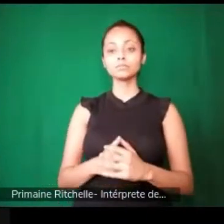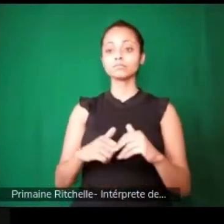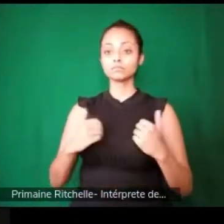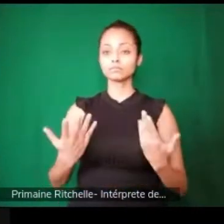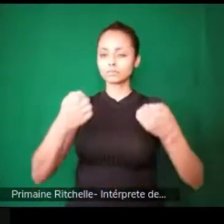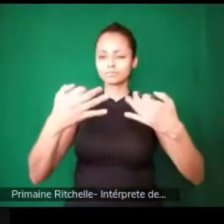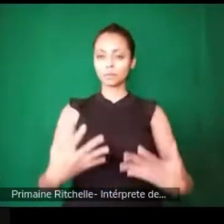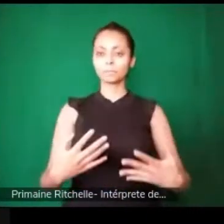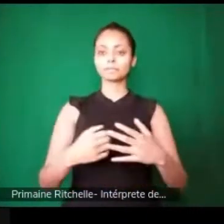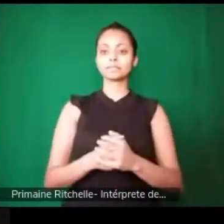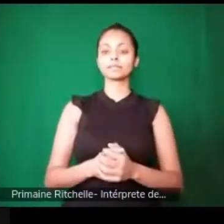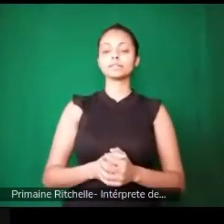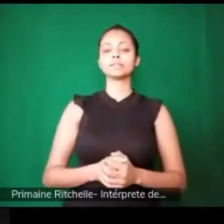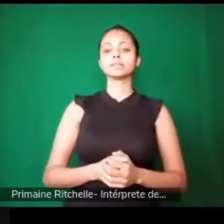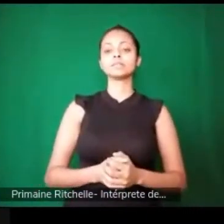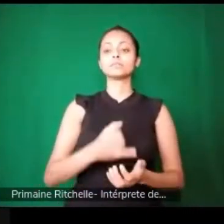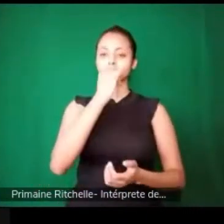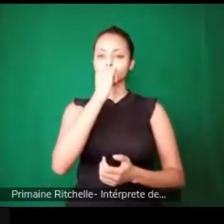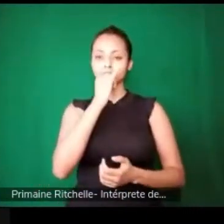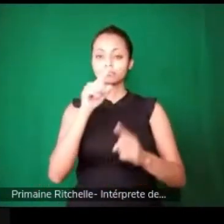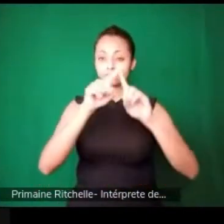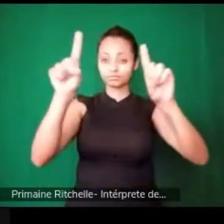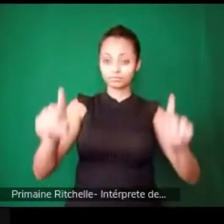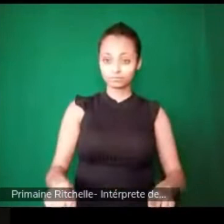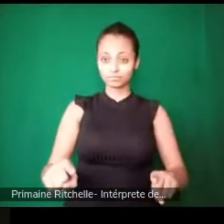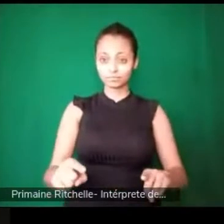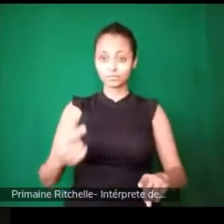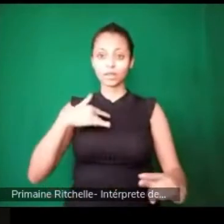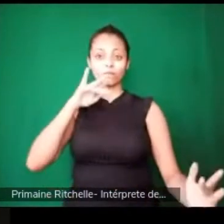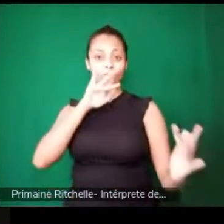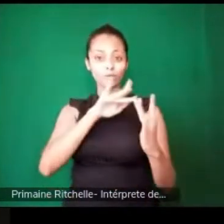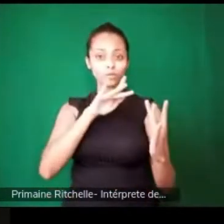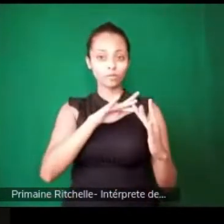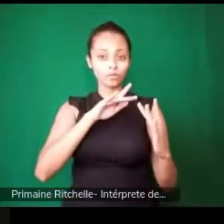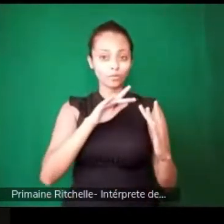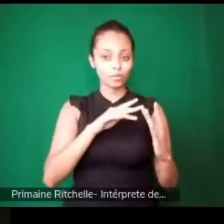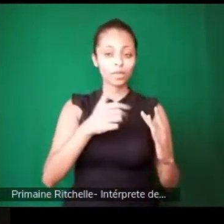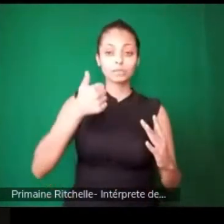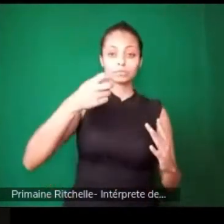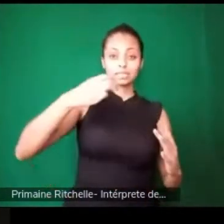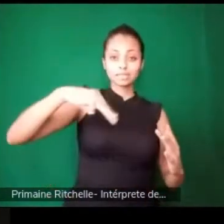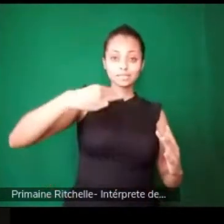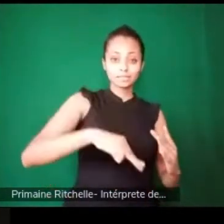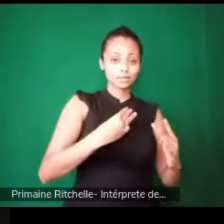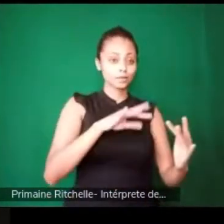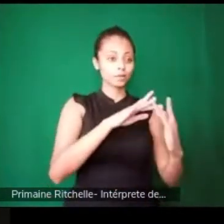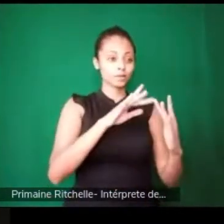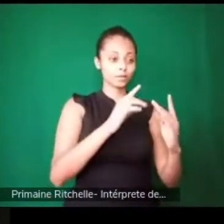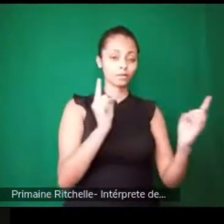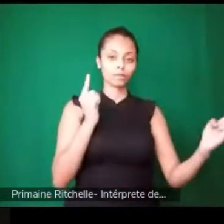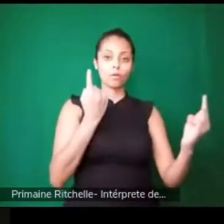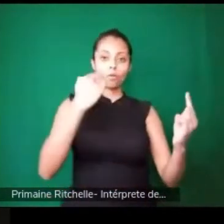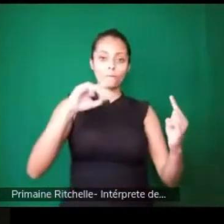agora as situações. Se o servidor teve contato durante mais de 15 minutos e a menos de 1 metro de distância com o